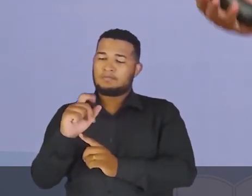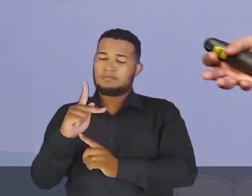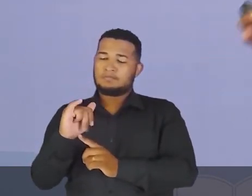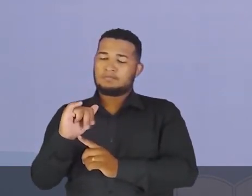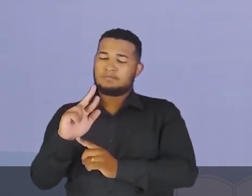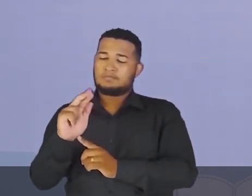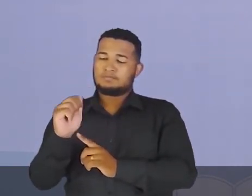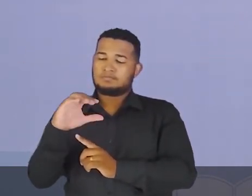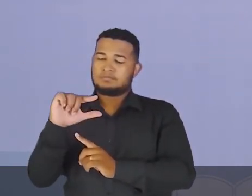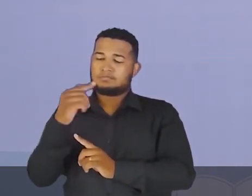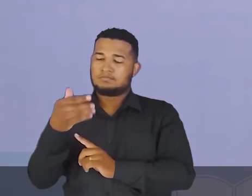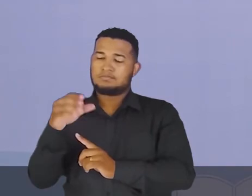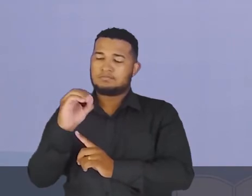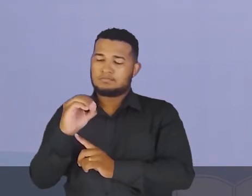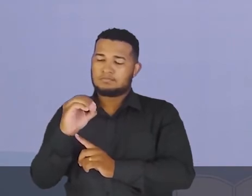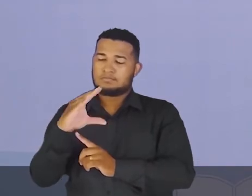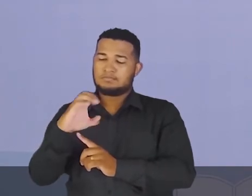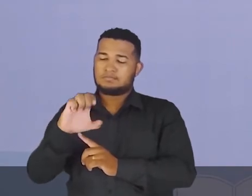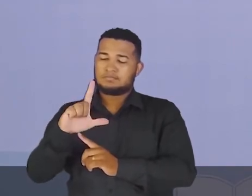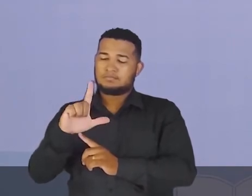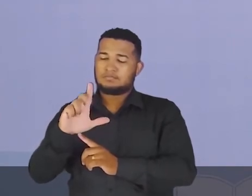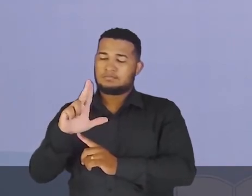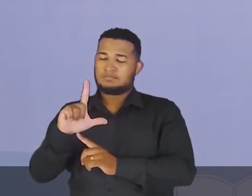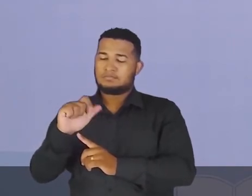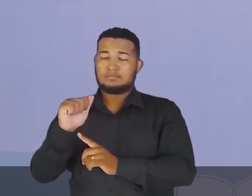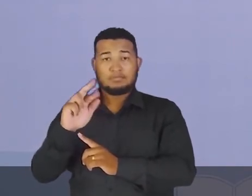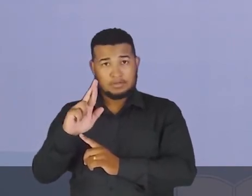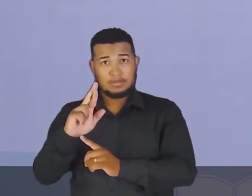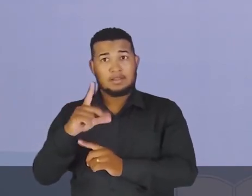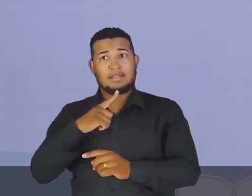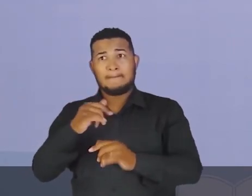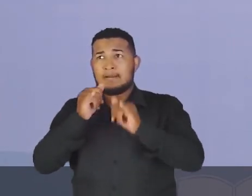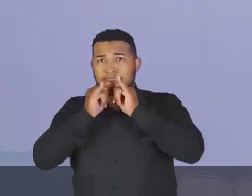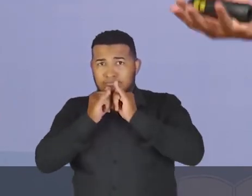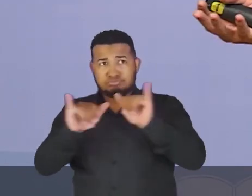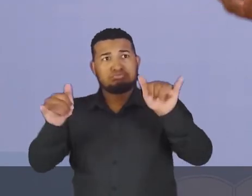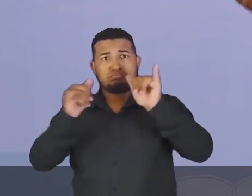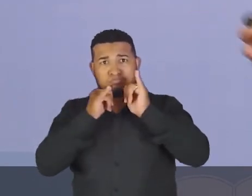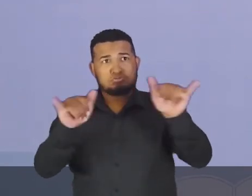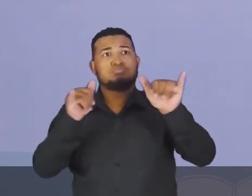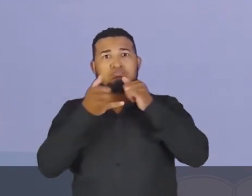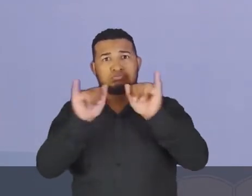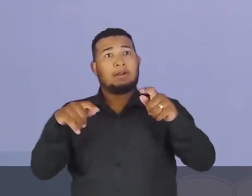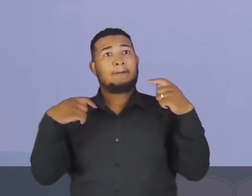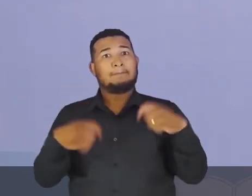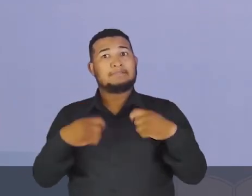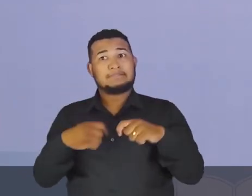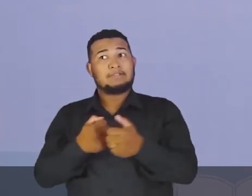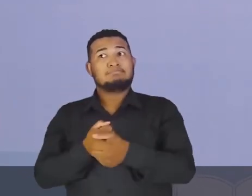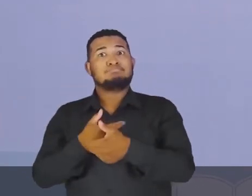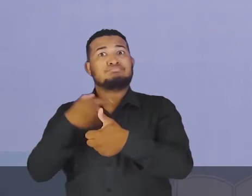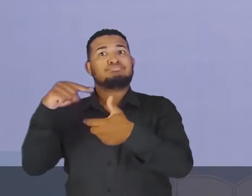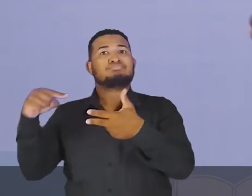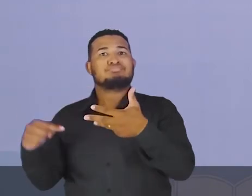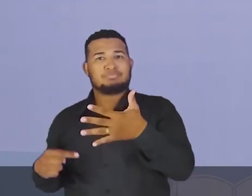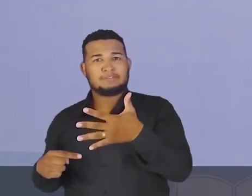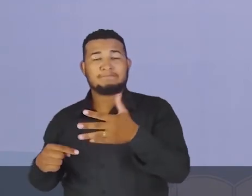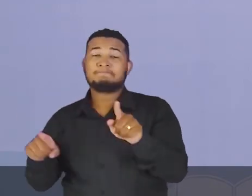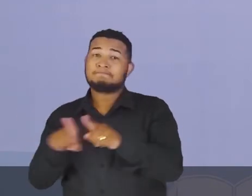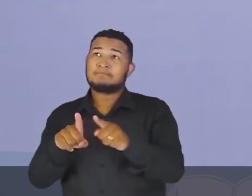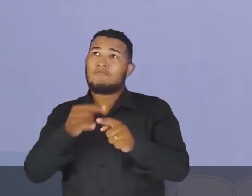energia. Então, existem algumas células que contêm muitas mitocôndrias e produzem muita energia e precisam de muitos nutrientes. Um